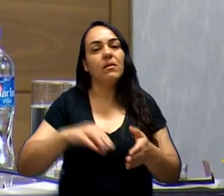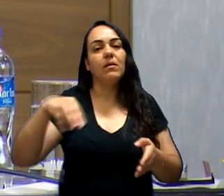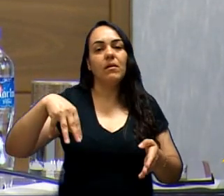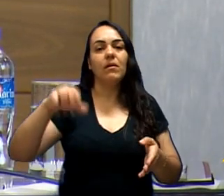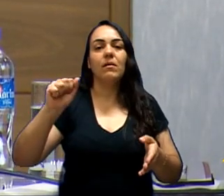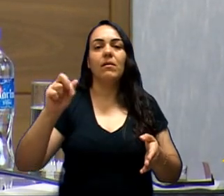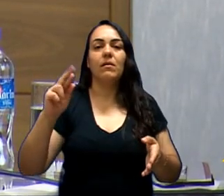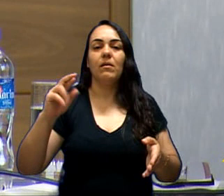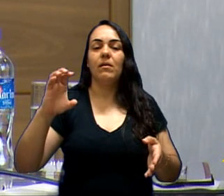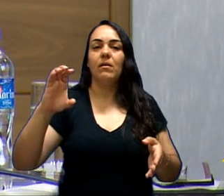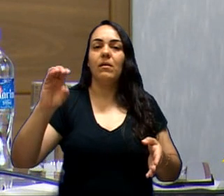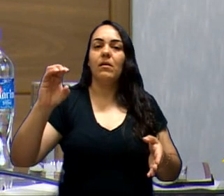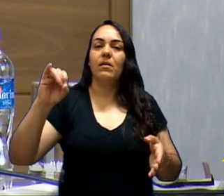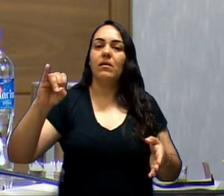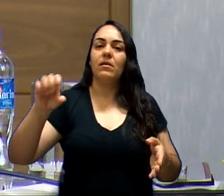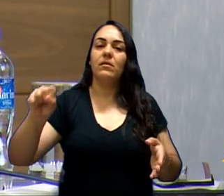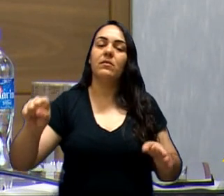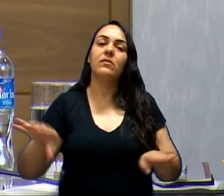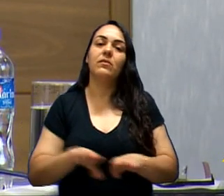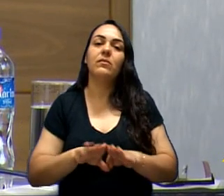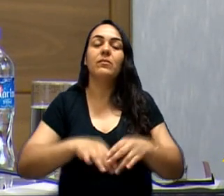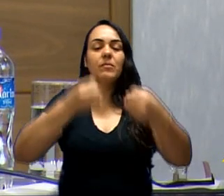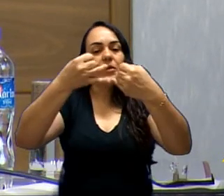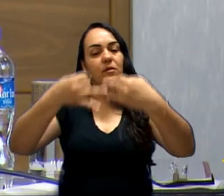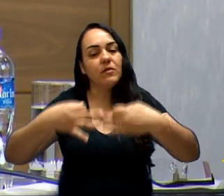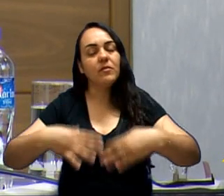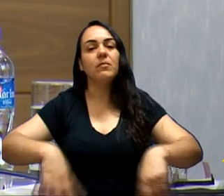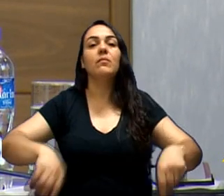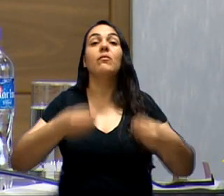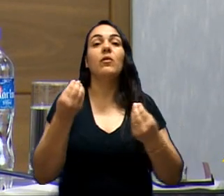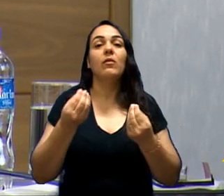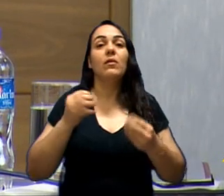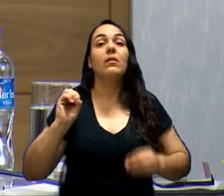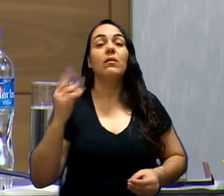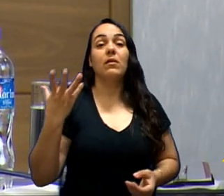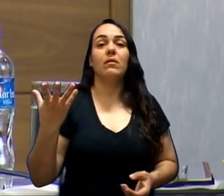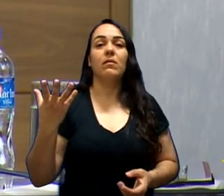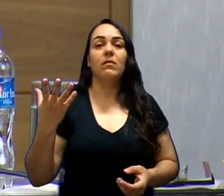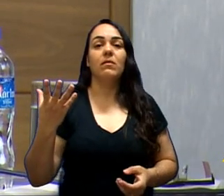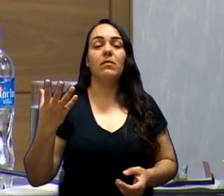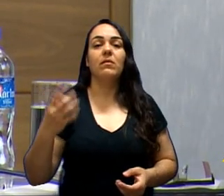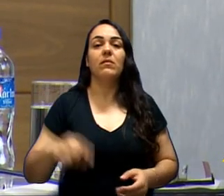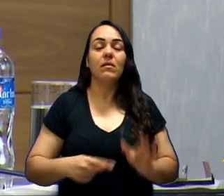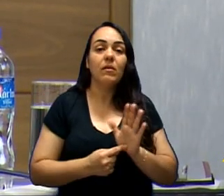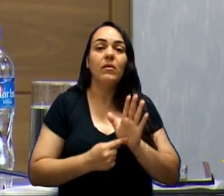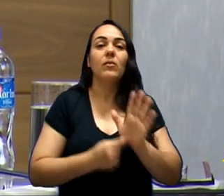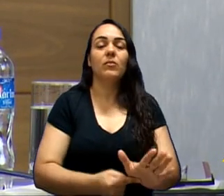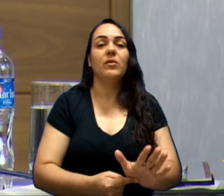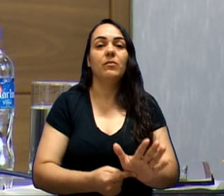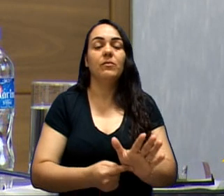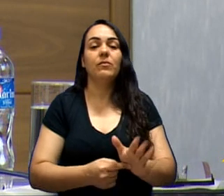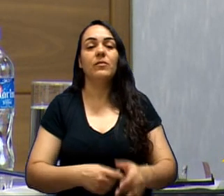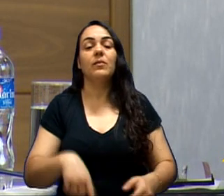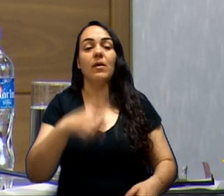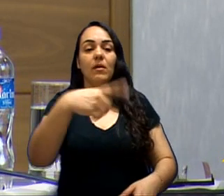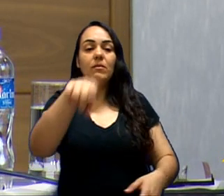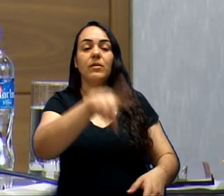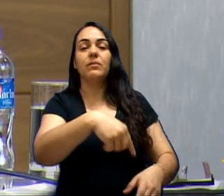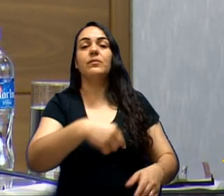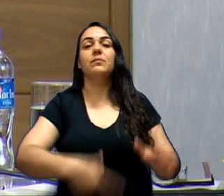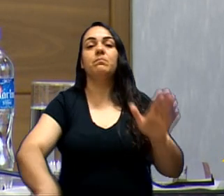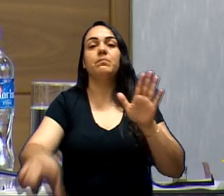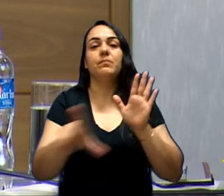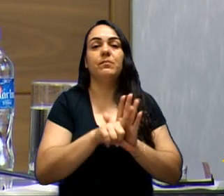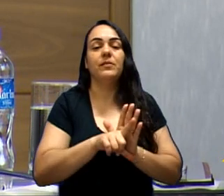para que explique essa situação constrangedora que deixaram o Legislativo ao